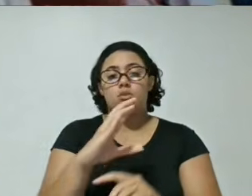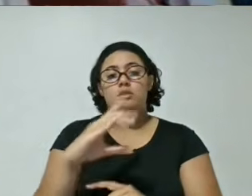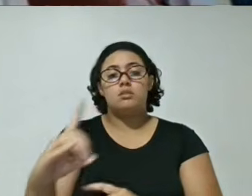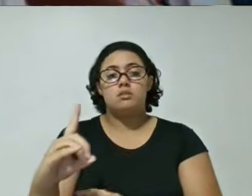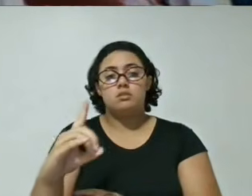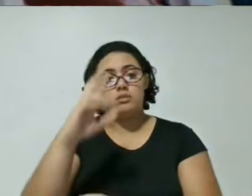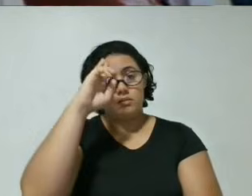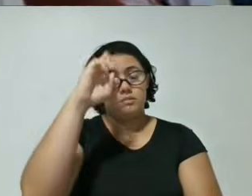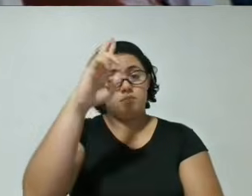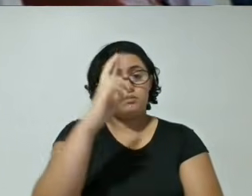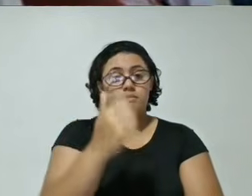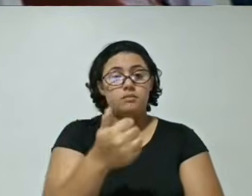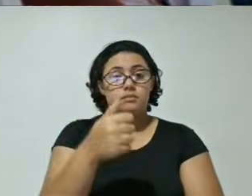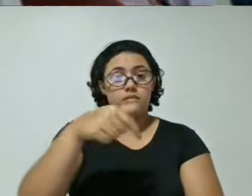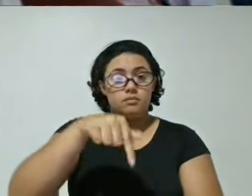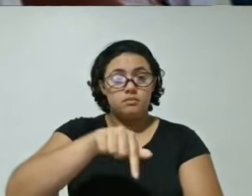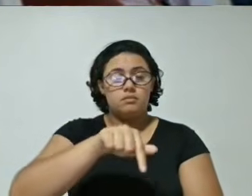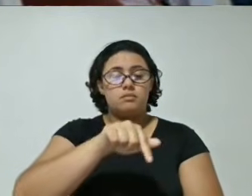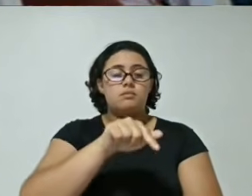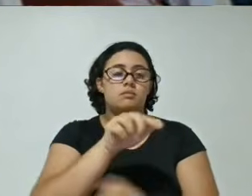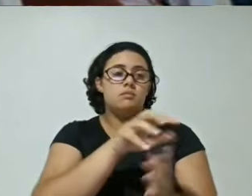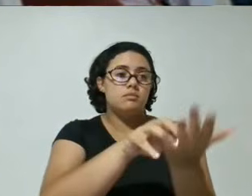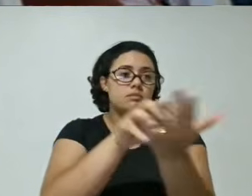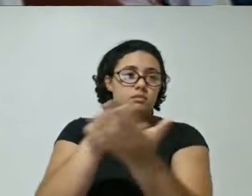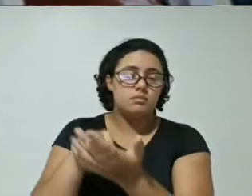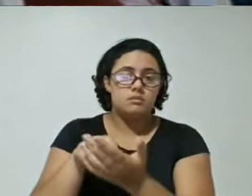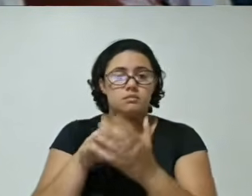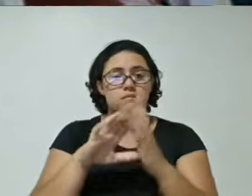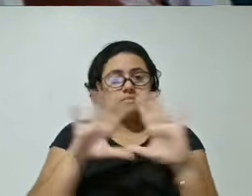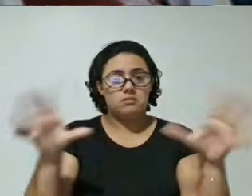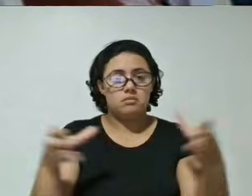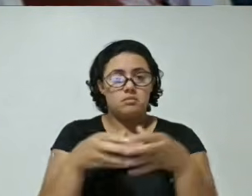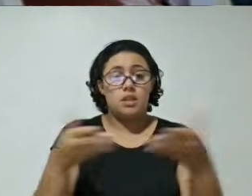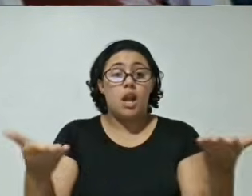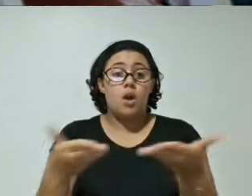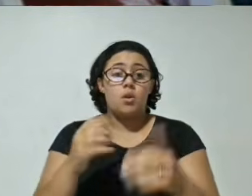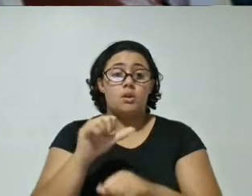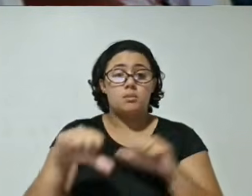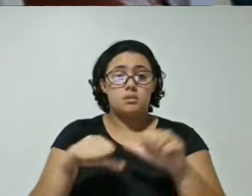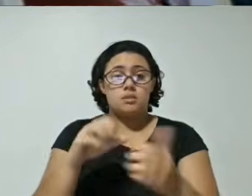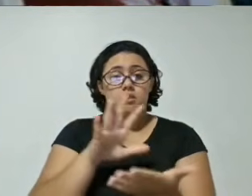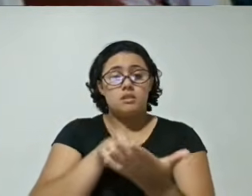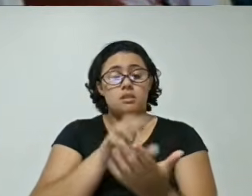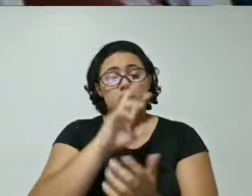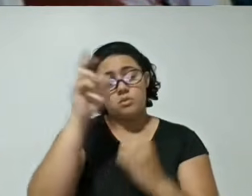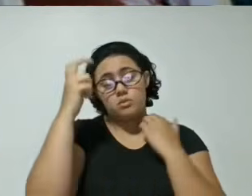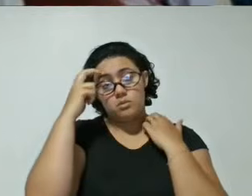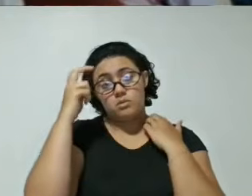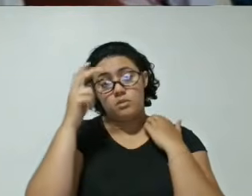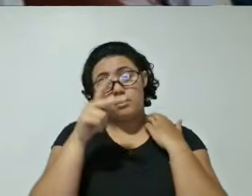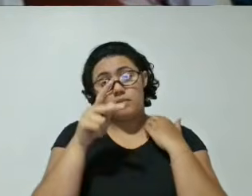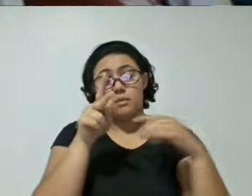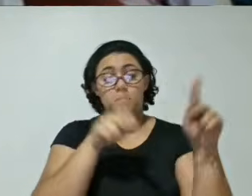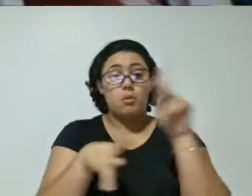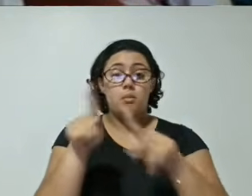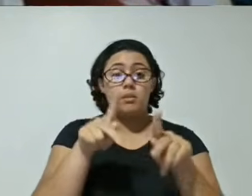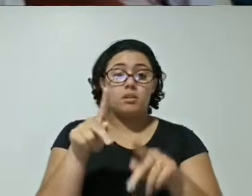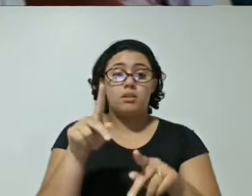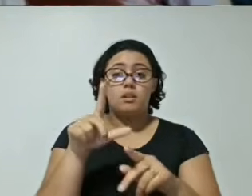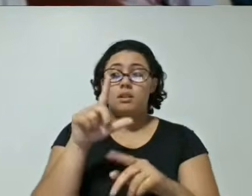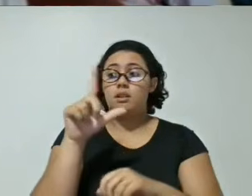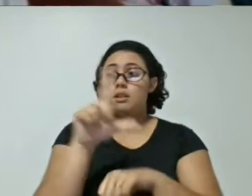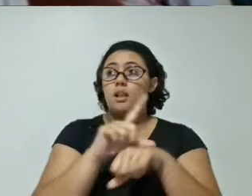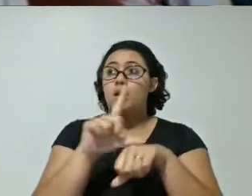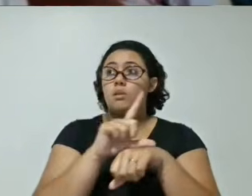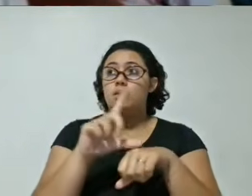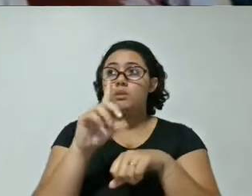e fiquei lá durante 8 anos, e agora estou aqui na coordenação do Centro de Referência da Cultura Popular e Tradicional Lagoa do Nado, com muito